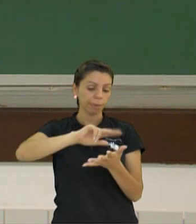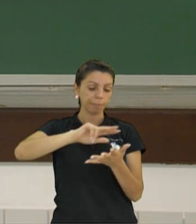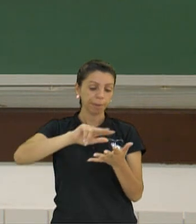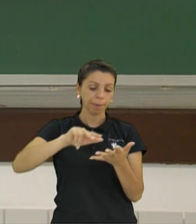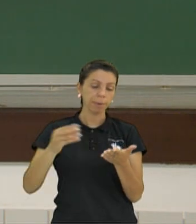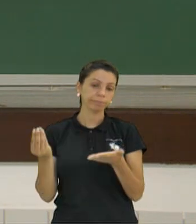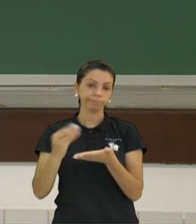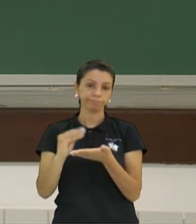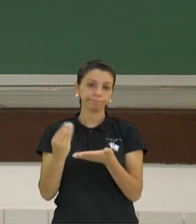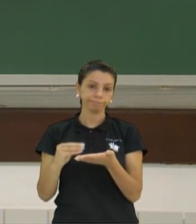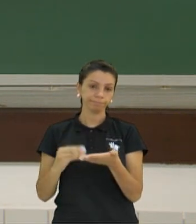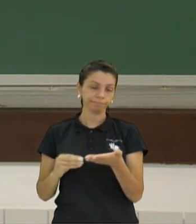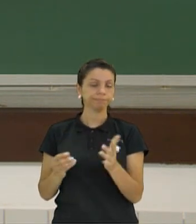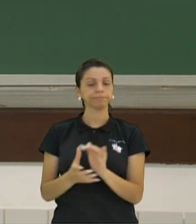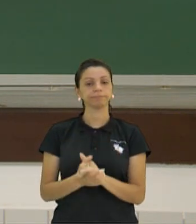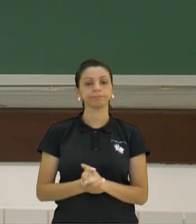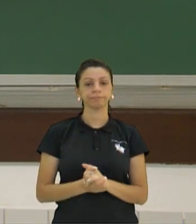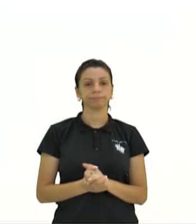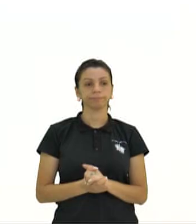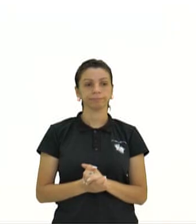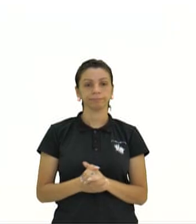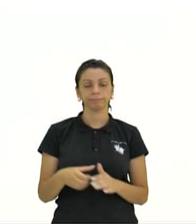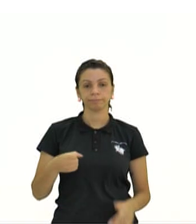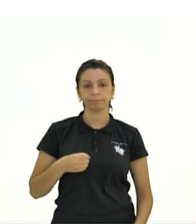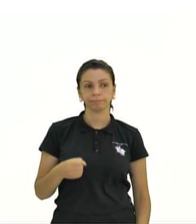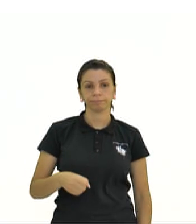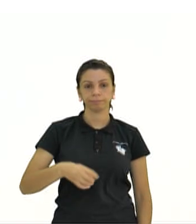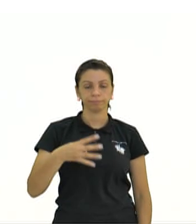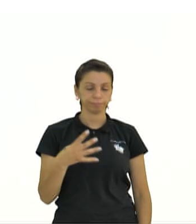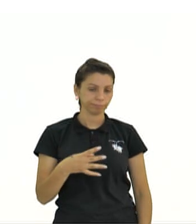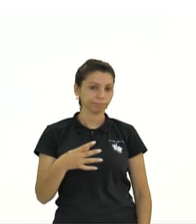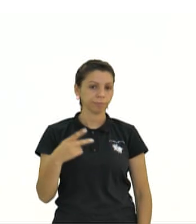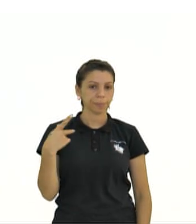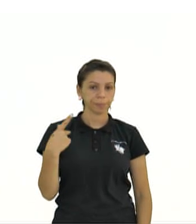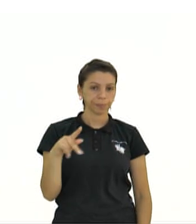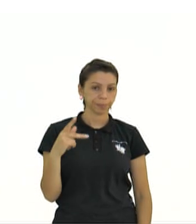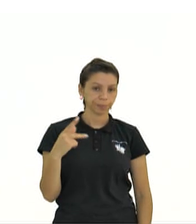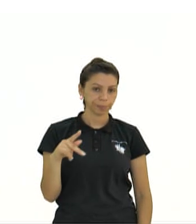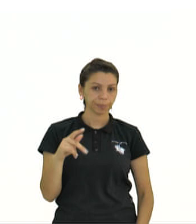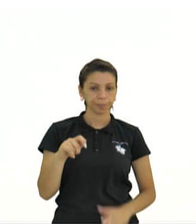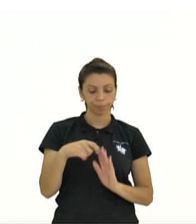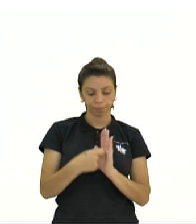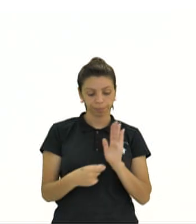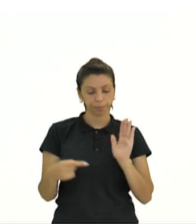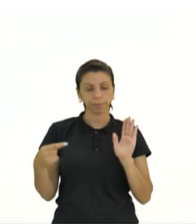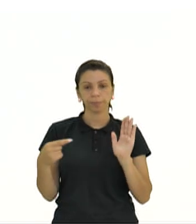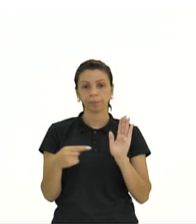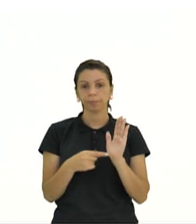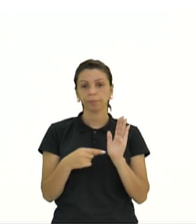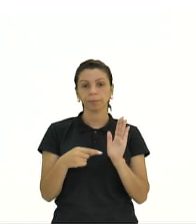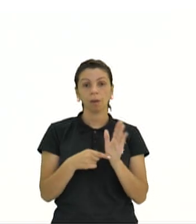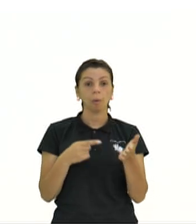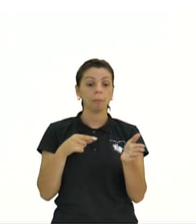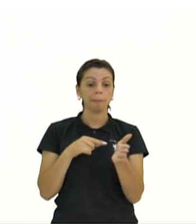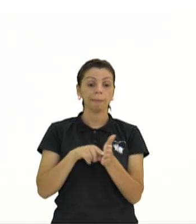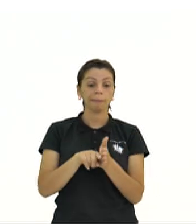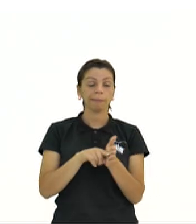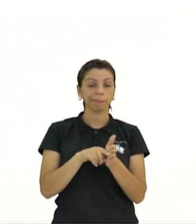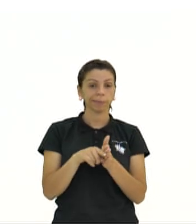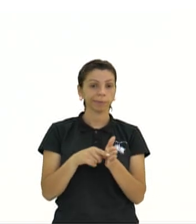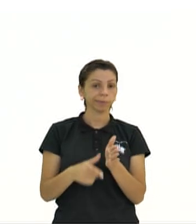colocar. Número 4. Seu texto deve ser construído a partir de uma